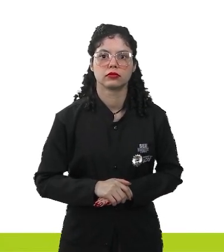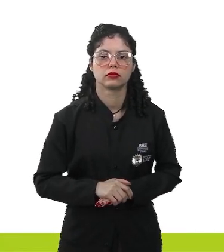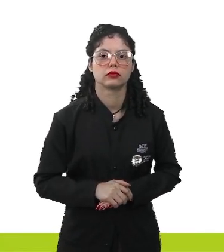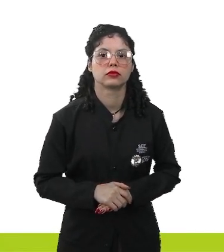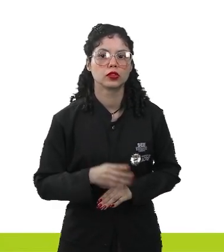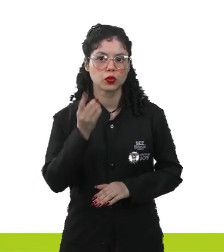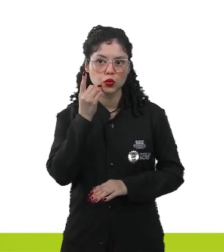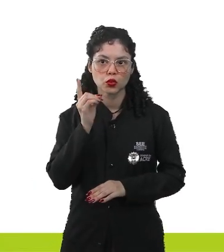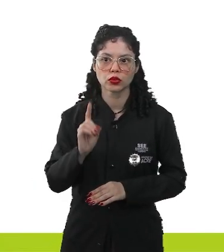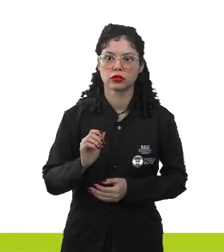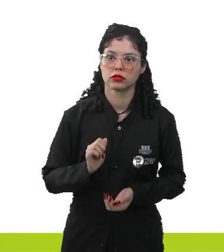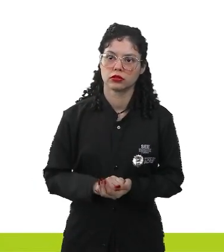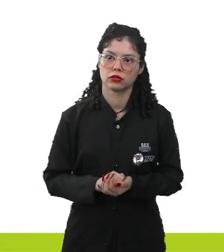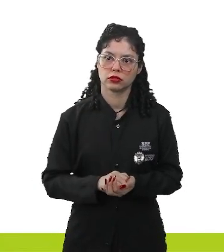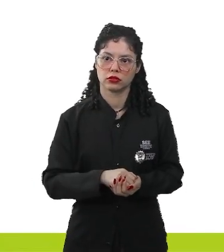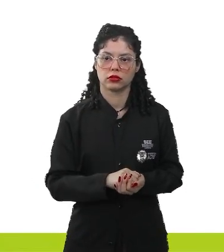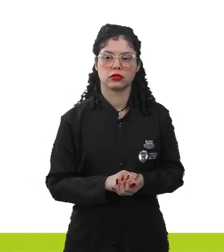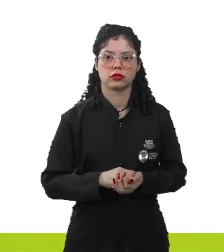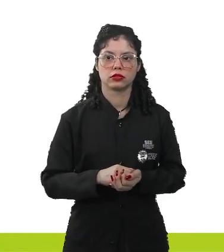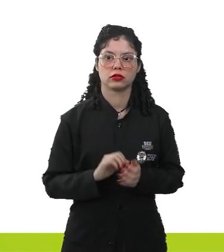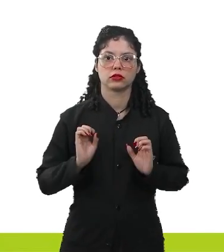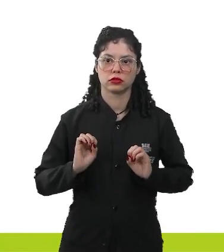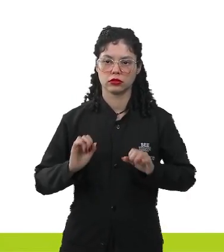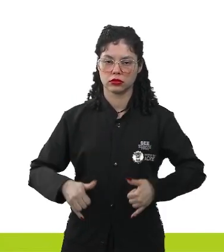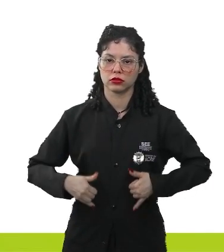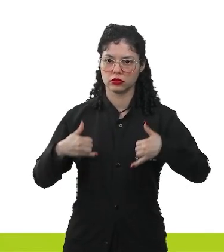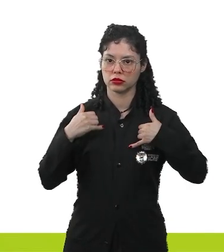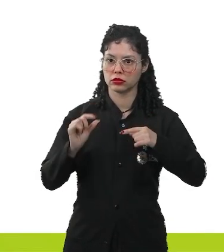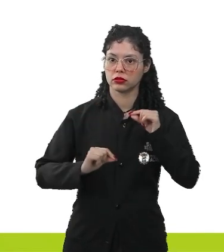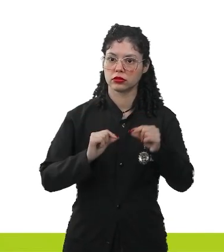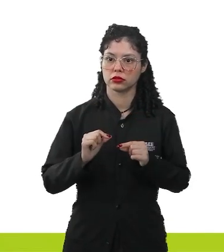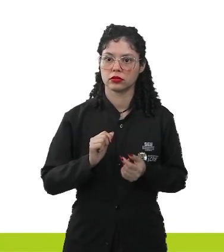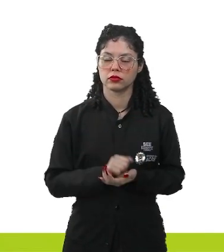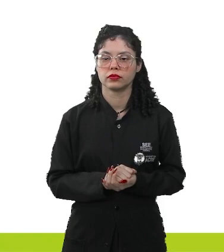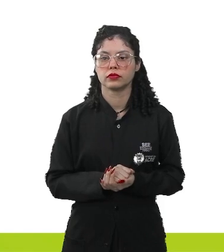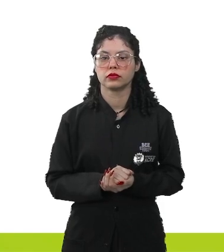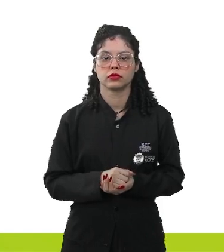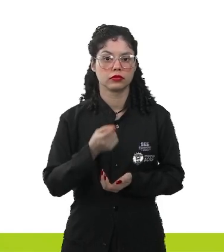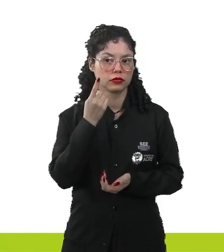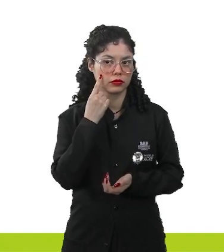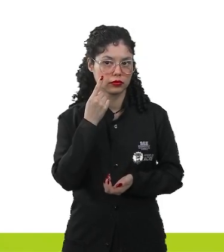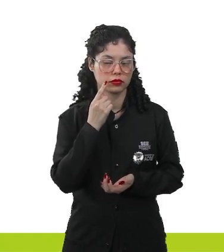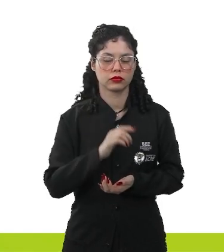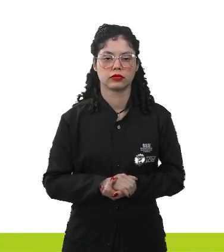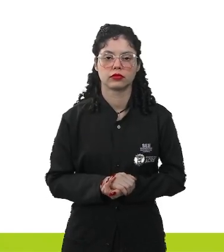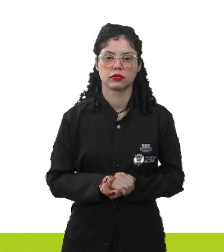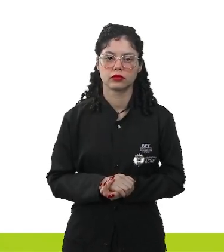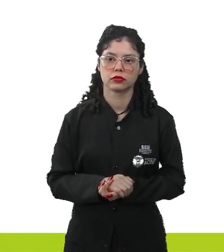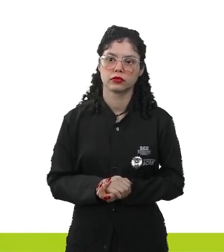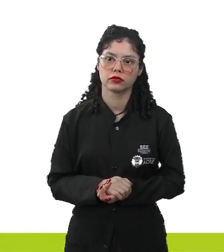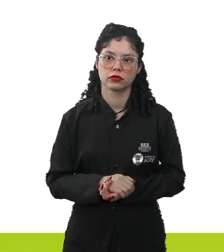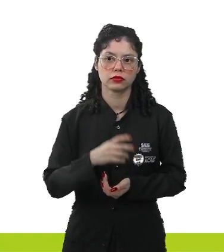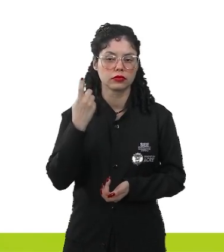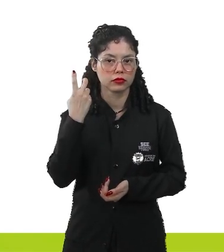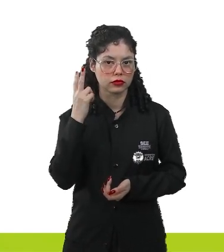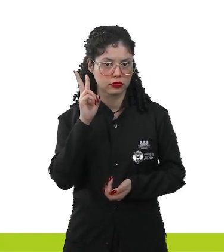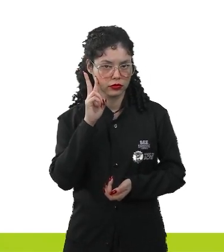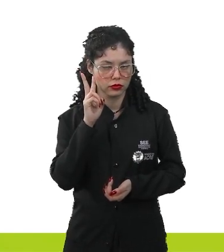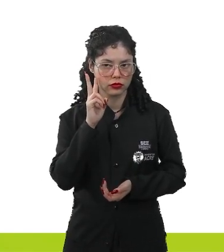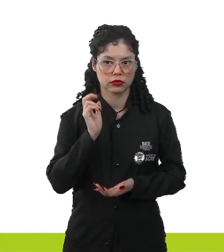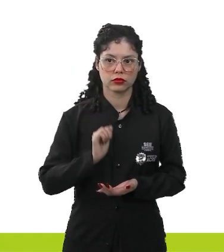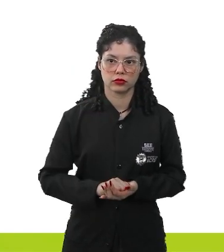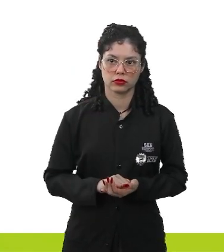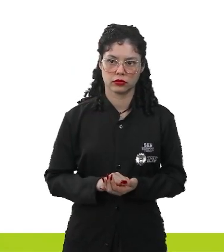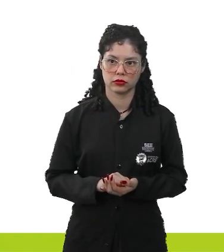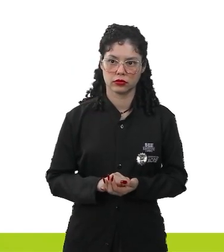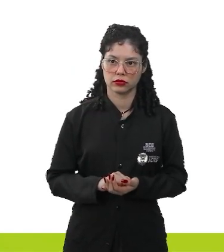O dia da semana em que será comemorado o aniversário é, vamos lá, na segunda-feira,